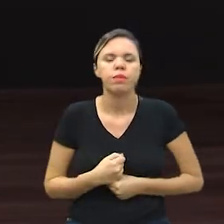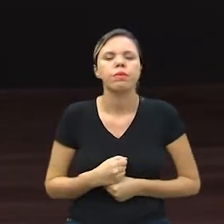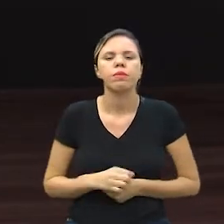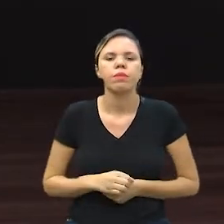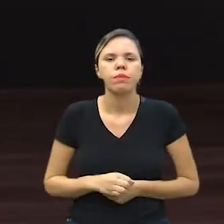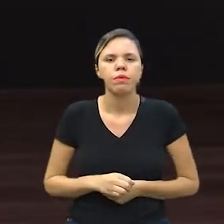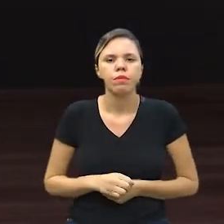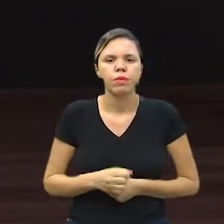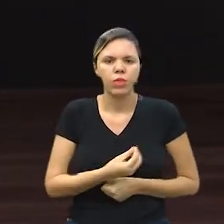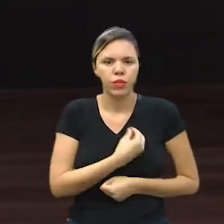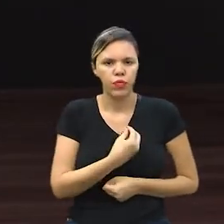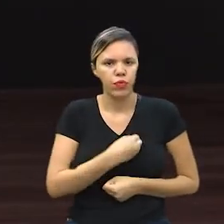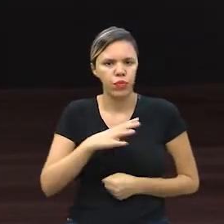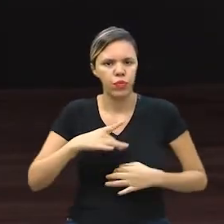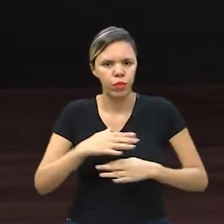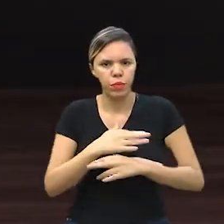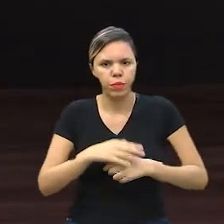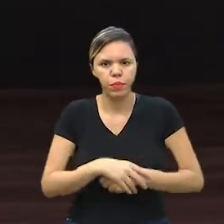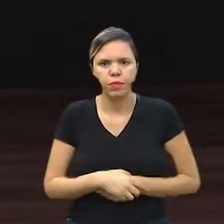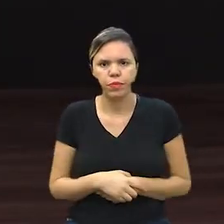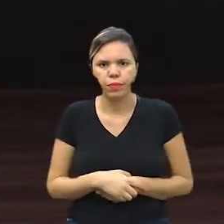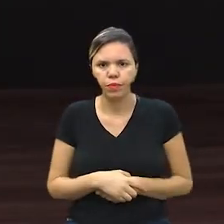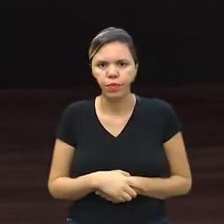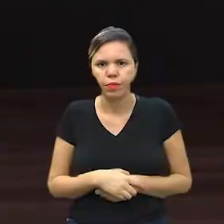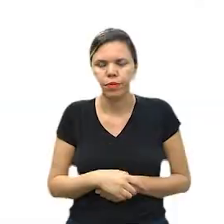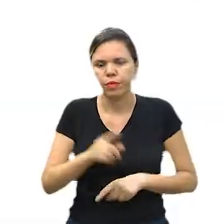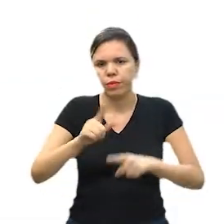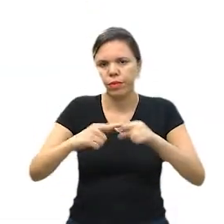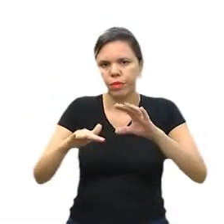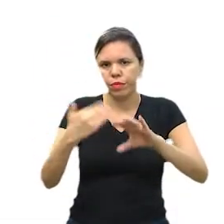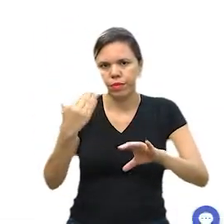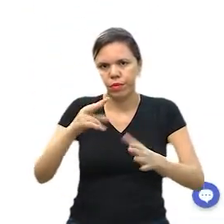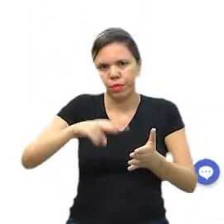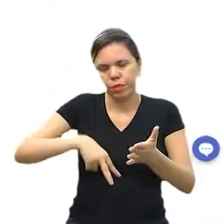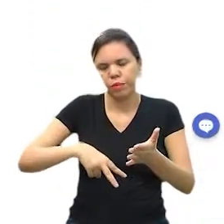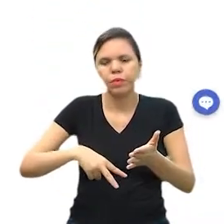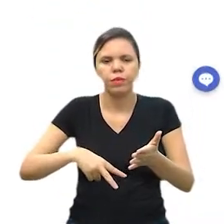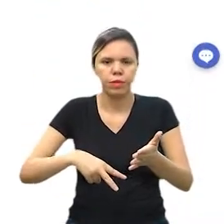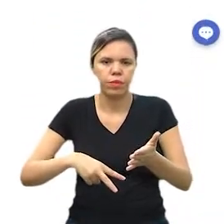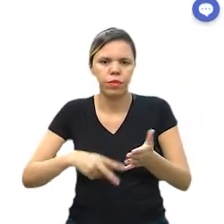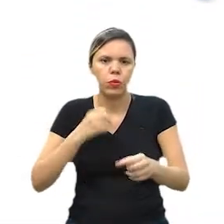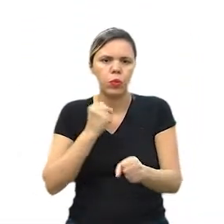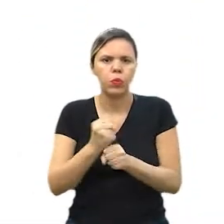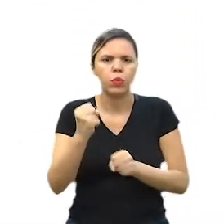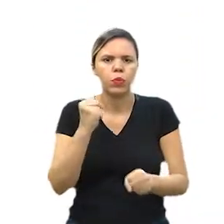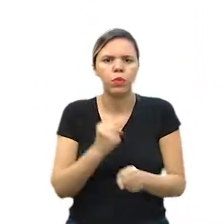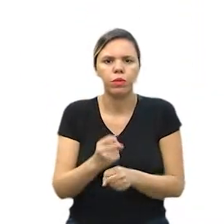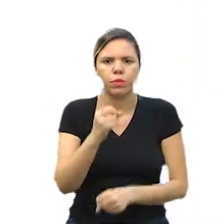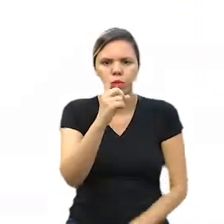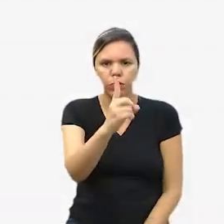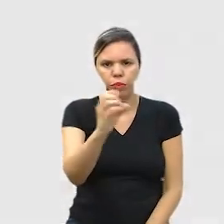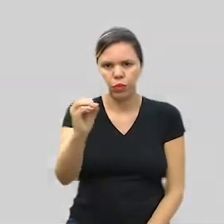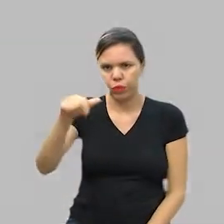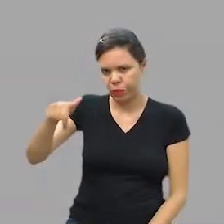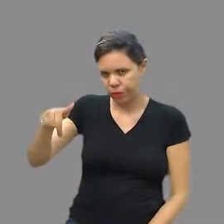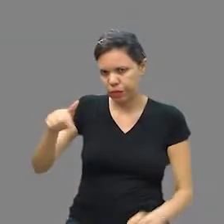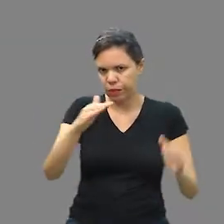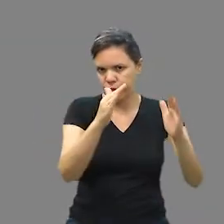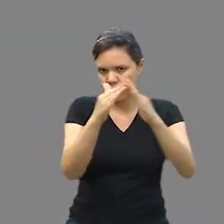90 com a vida da cidade. Olha, eu recebi aqui um material falando que foram construídas